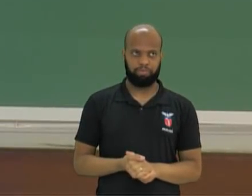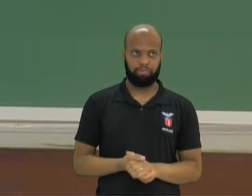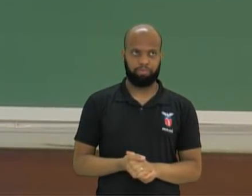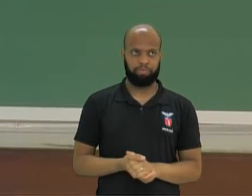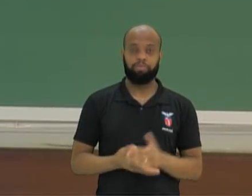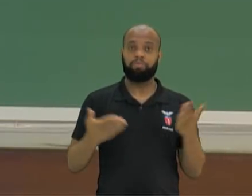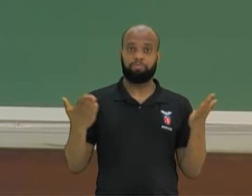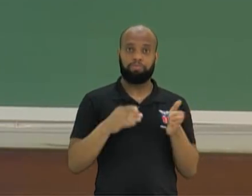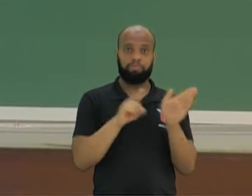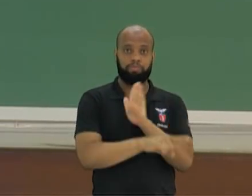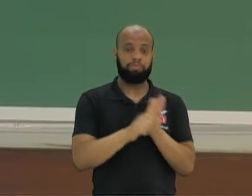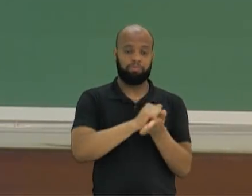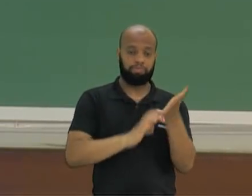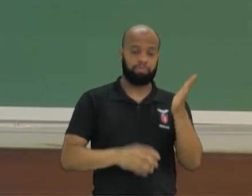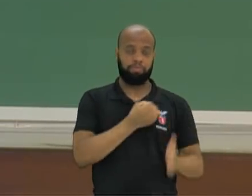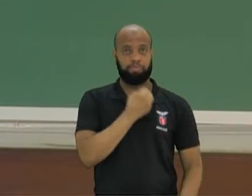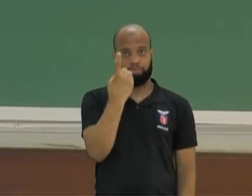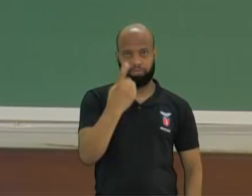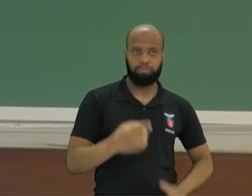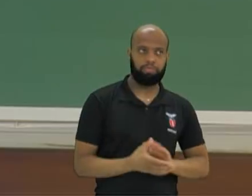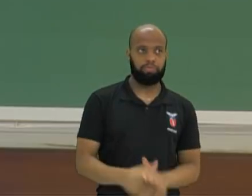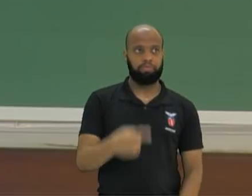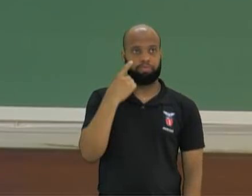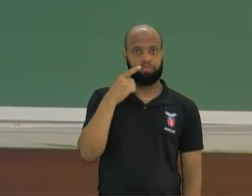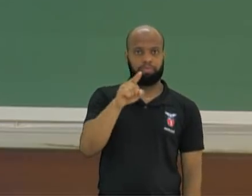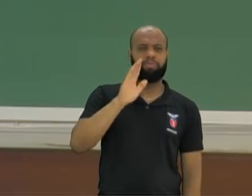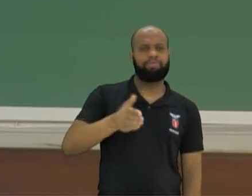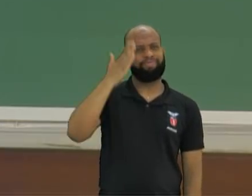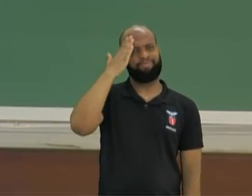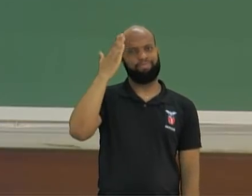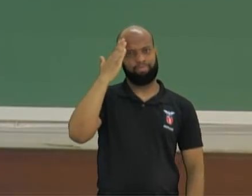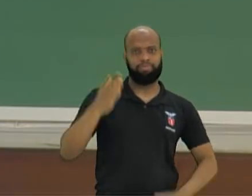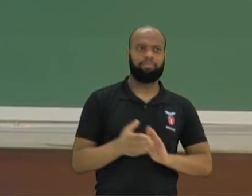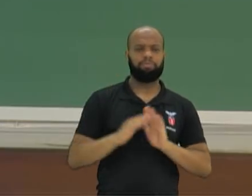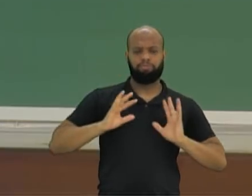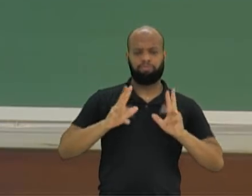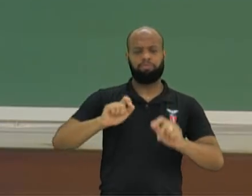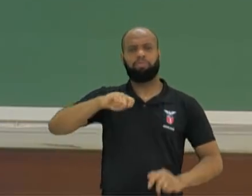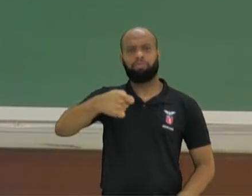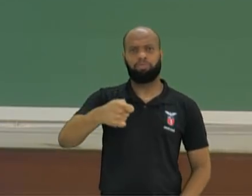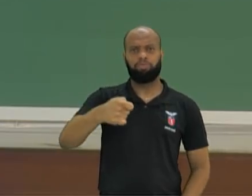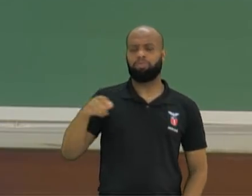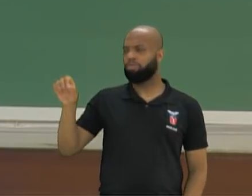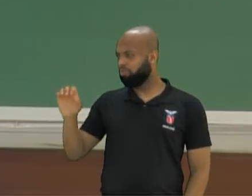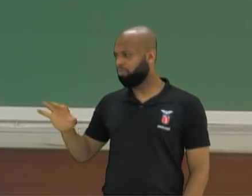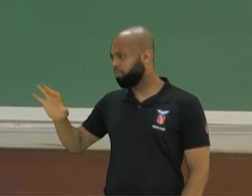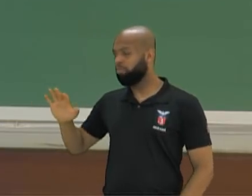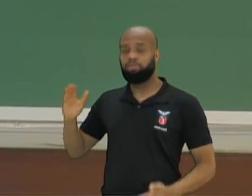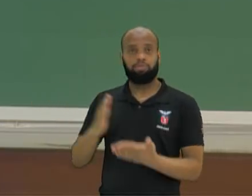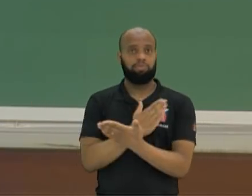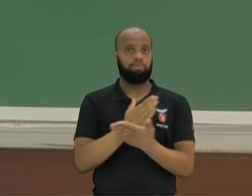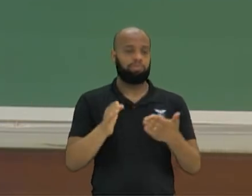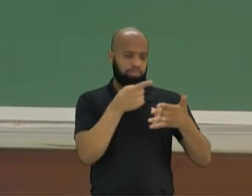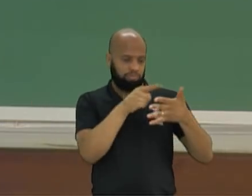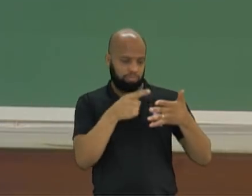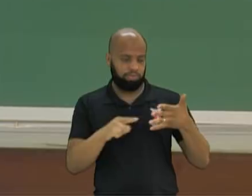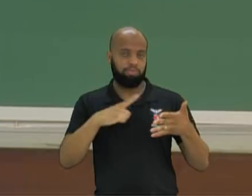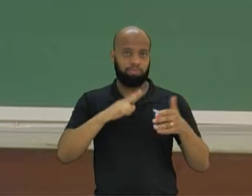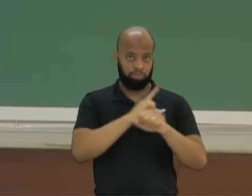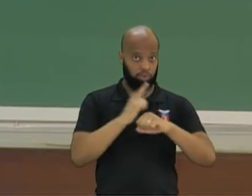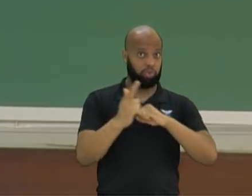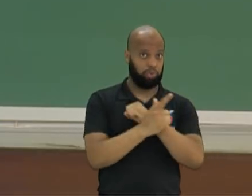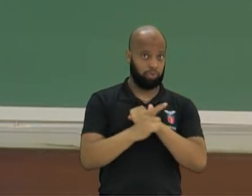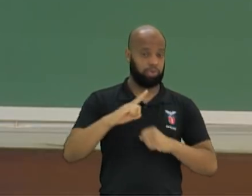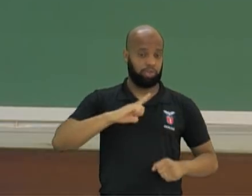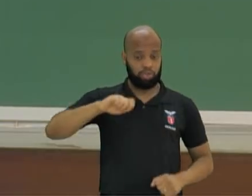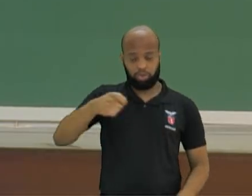lá novamente para um primeiro exercício, né? Vocês já sabem tudo sobre a Oceania, então vão escrever alguns aspectos